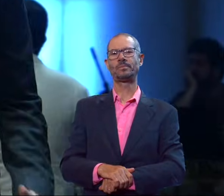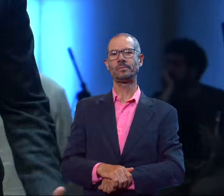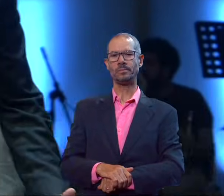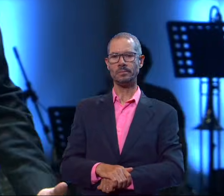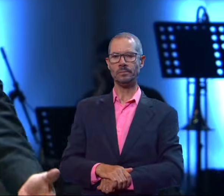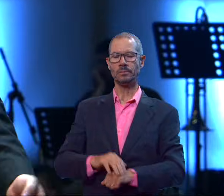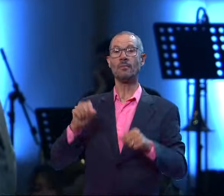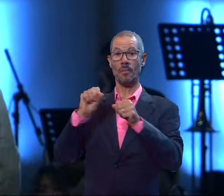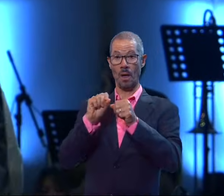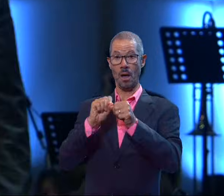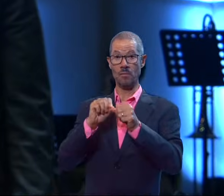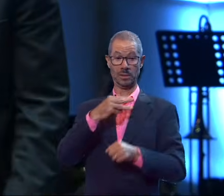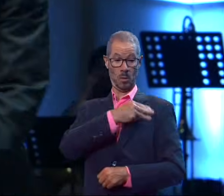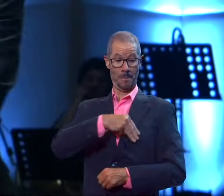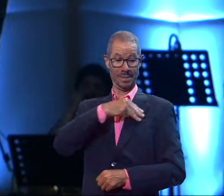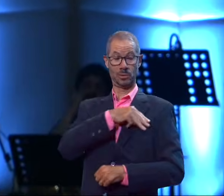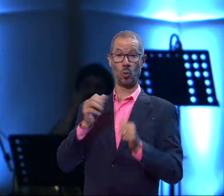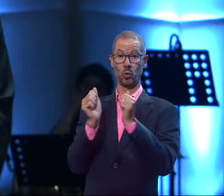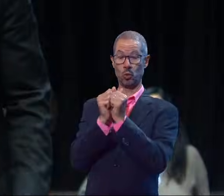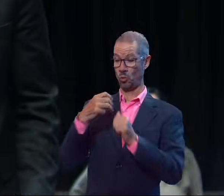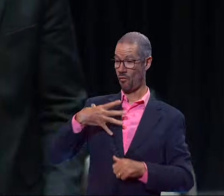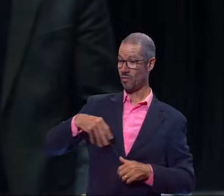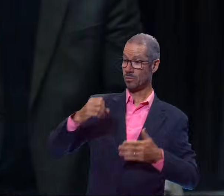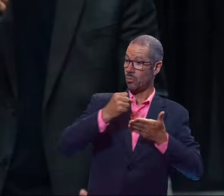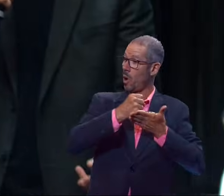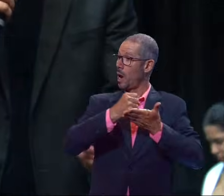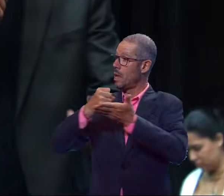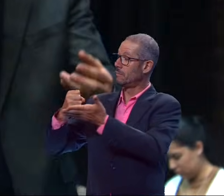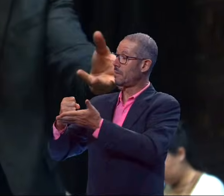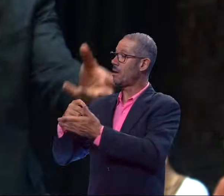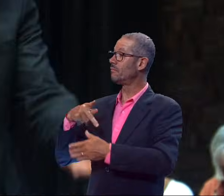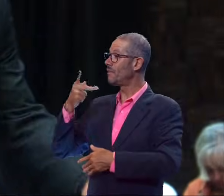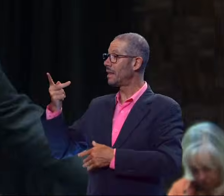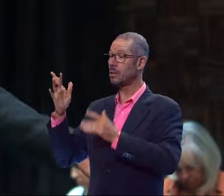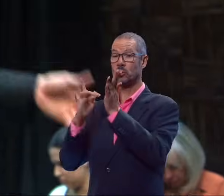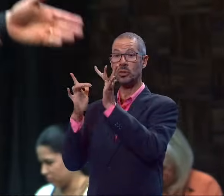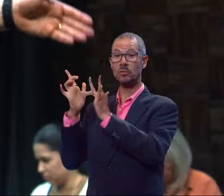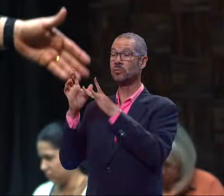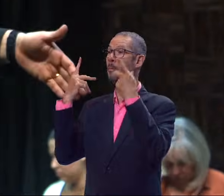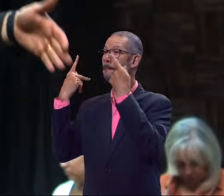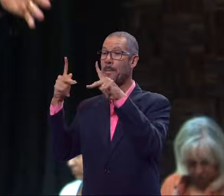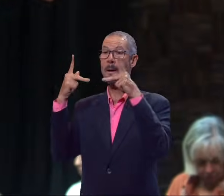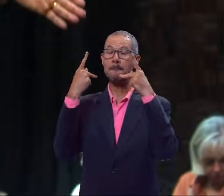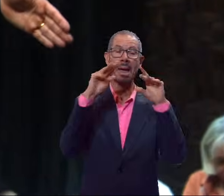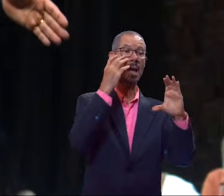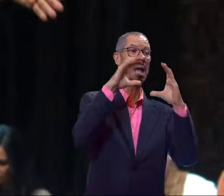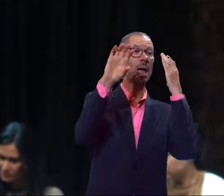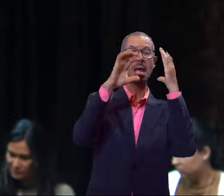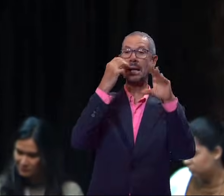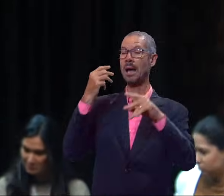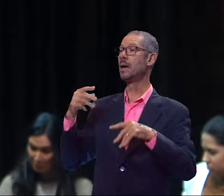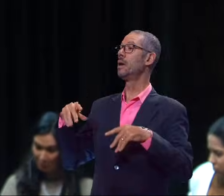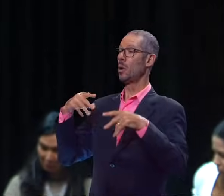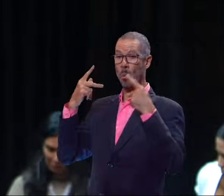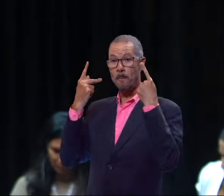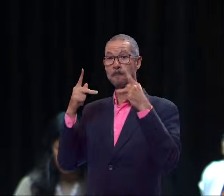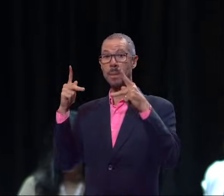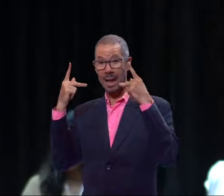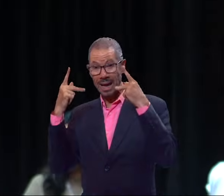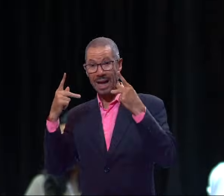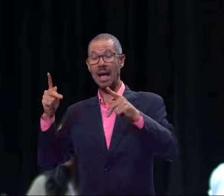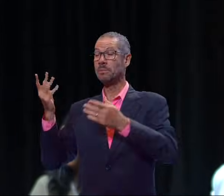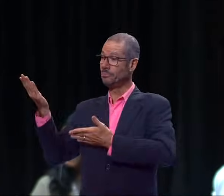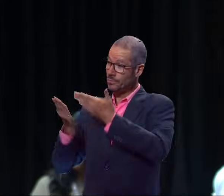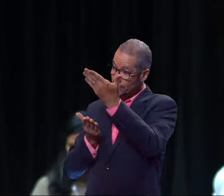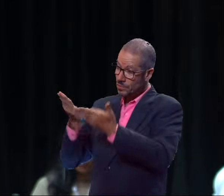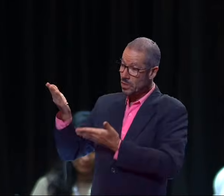Quero fazer missão com os meus filhos. Quero levar eles para falar de Jesus. Quero levar eles para pregar, para cantar, para ministrar, para